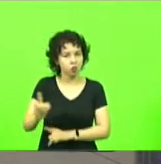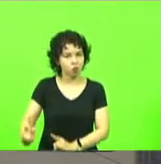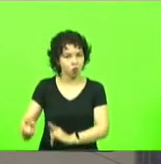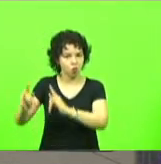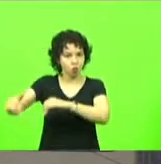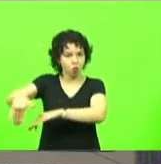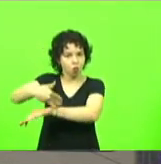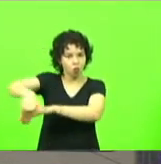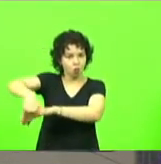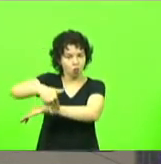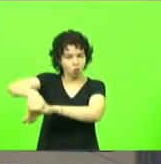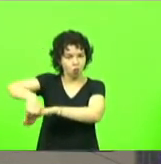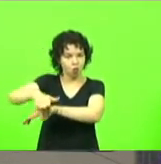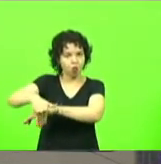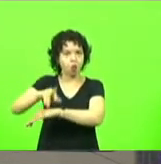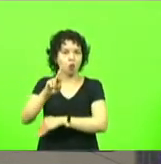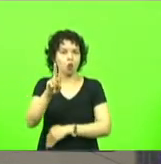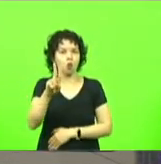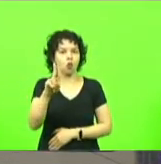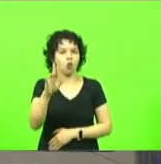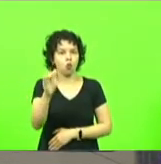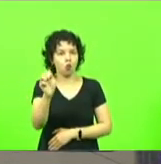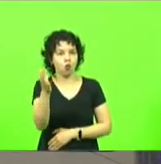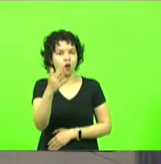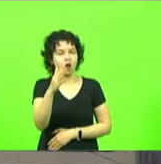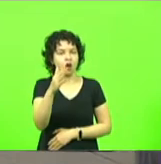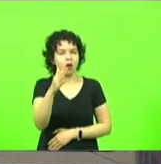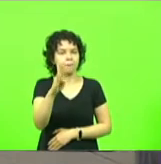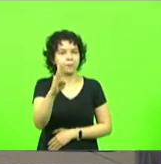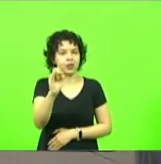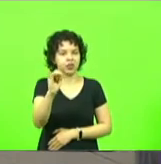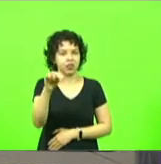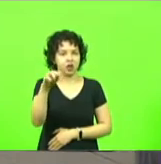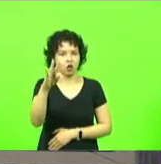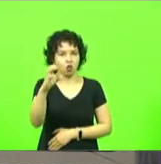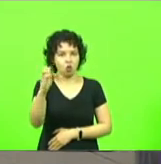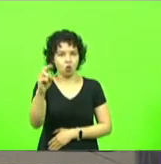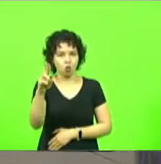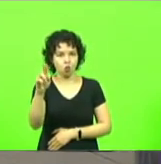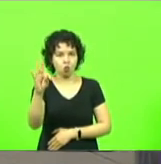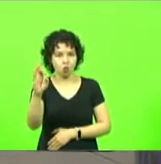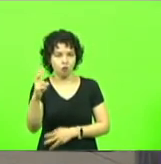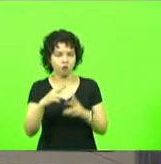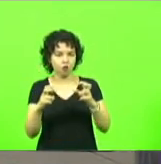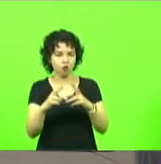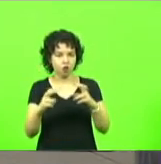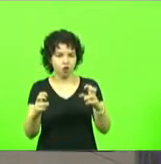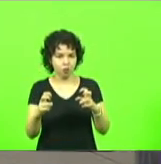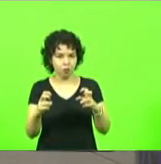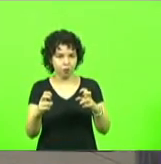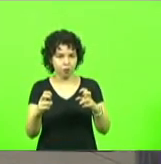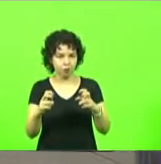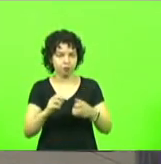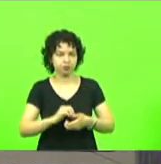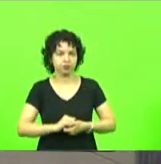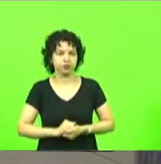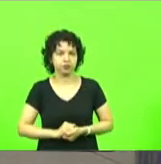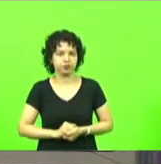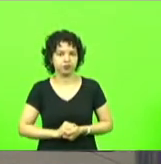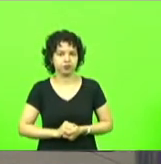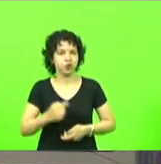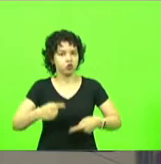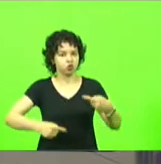travessia rua general Bittencourt número 326 Florianópolis em votação aliás em discussão